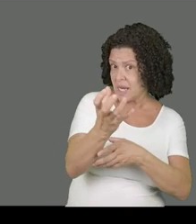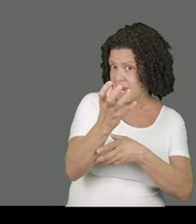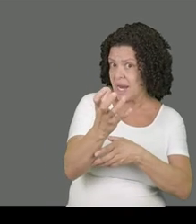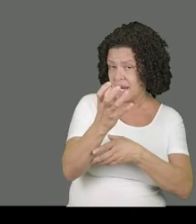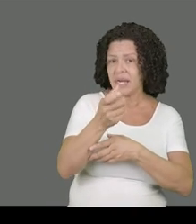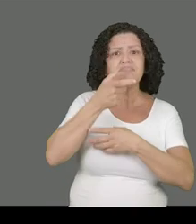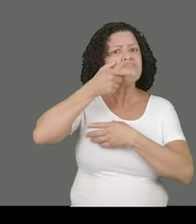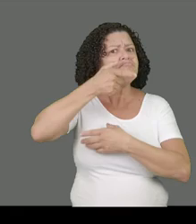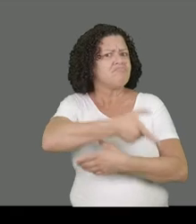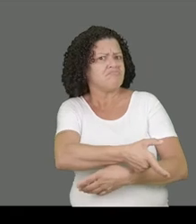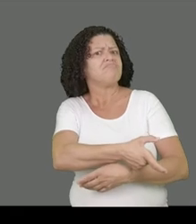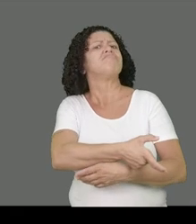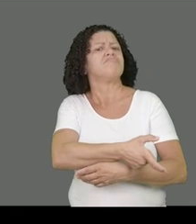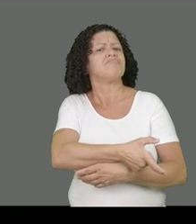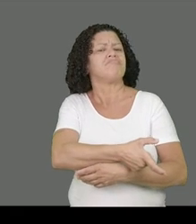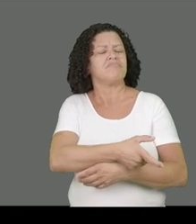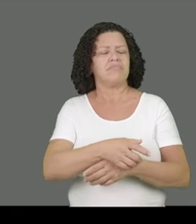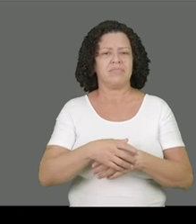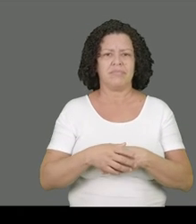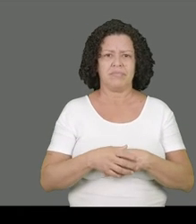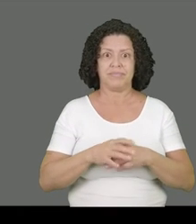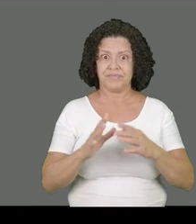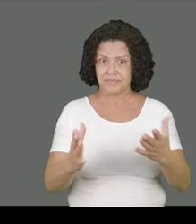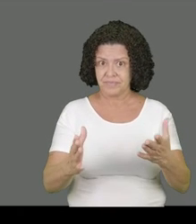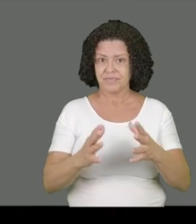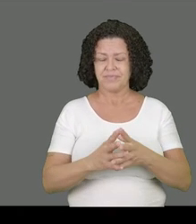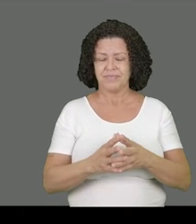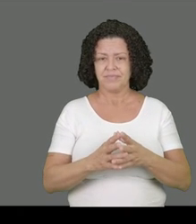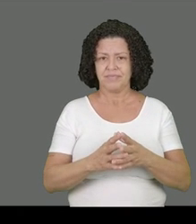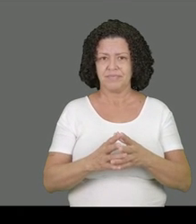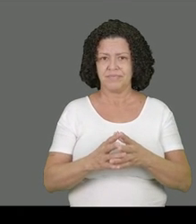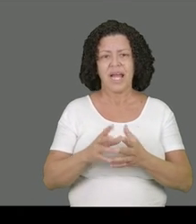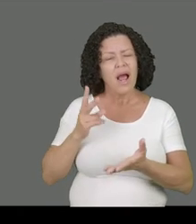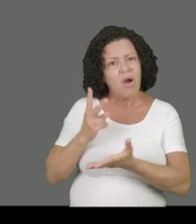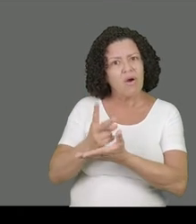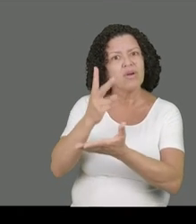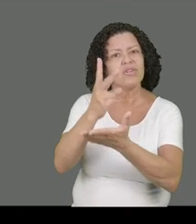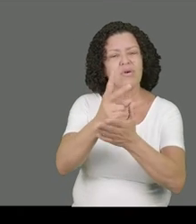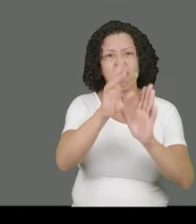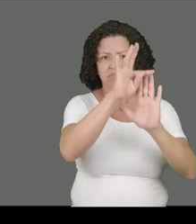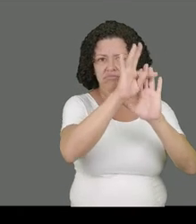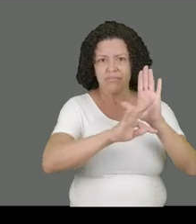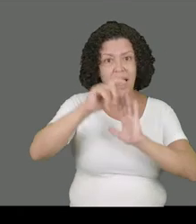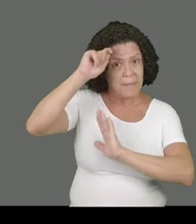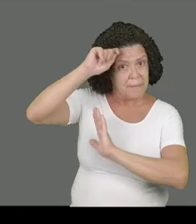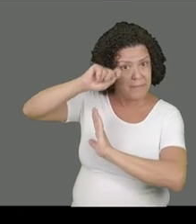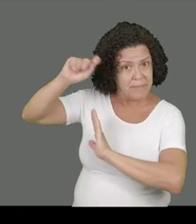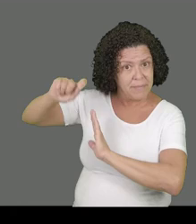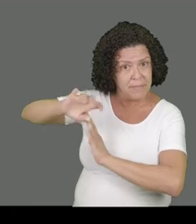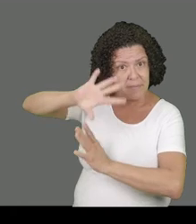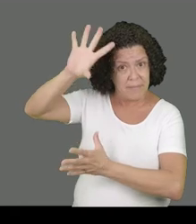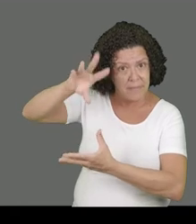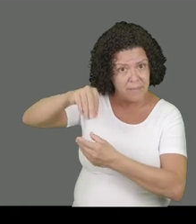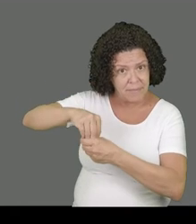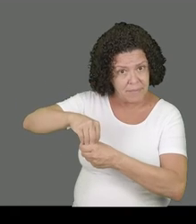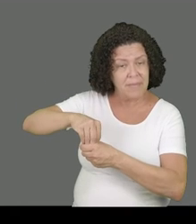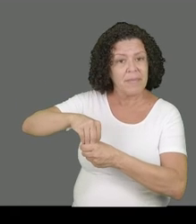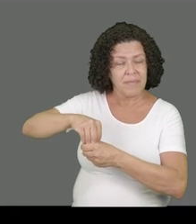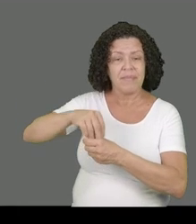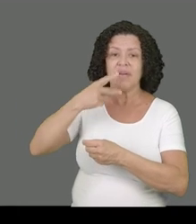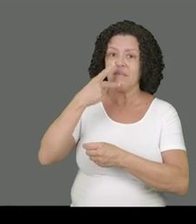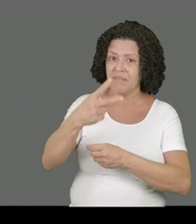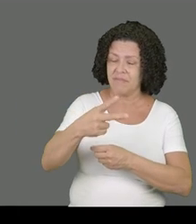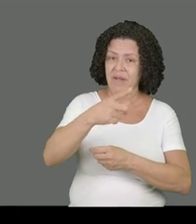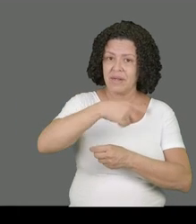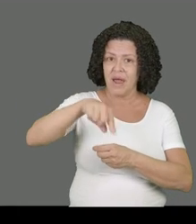íntegra, caso queiram. É bem interessante. Bom, a Irmã Zarabatana conclui a mensagem dela